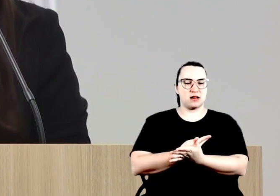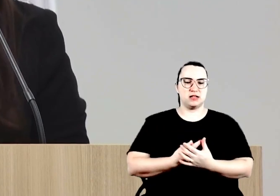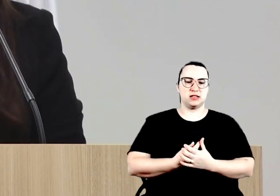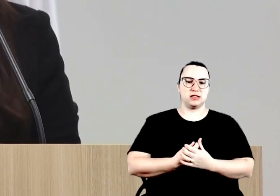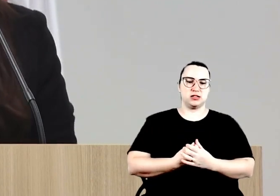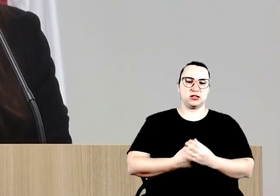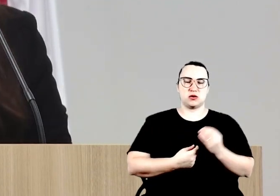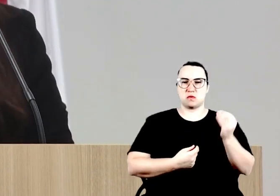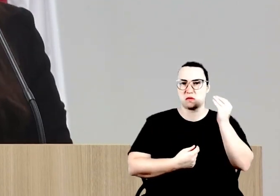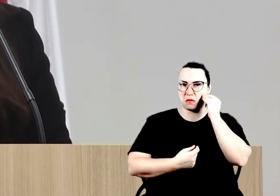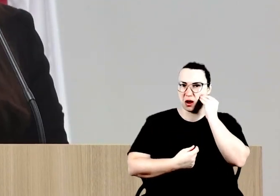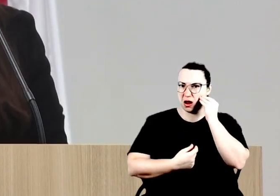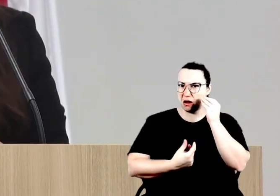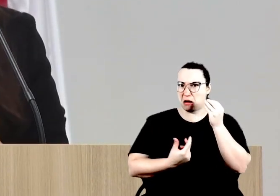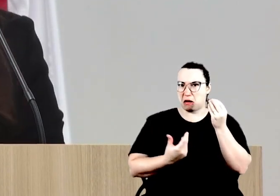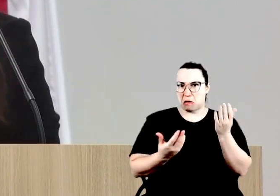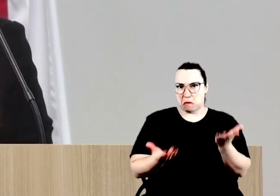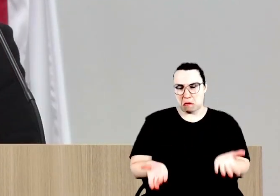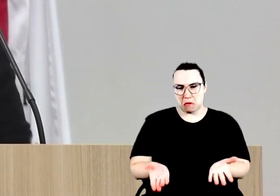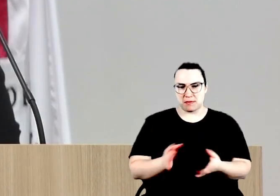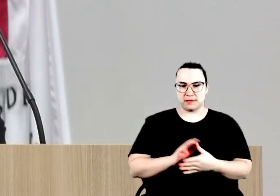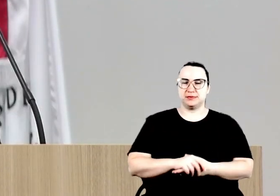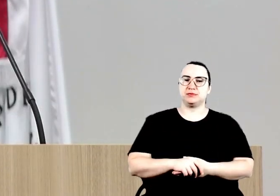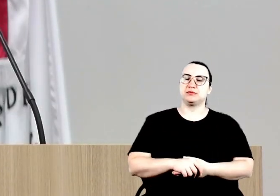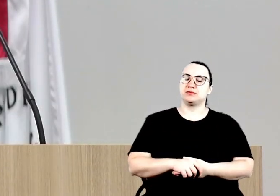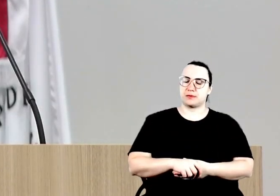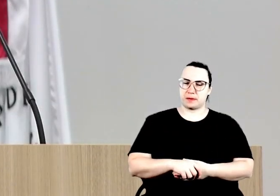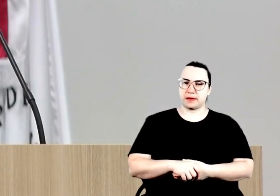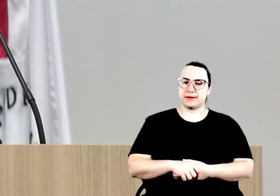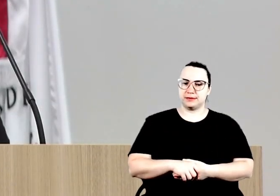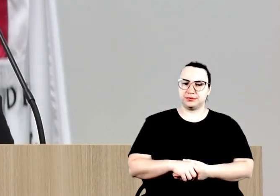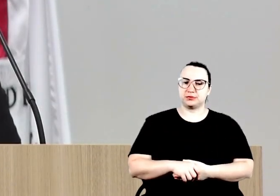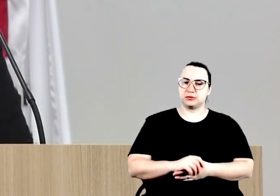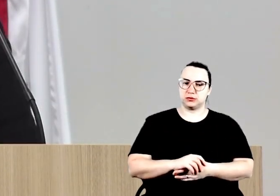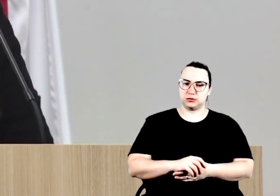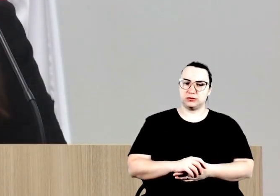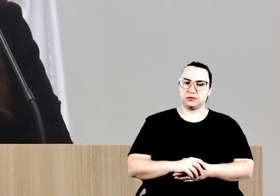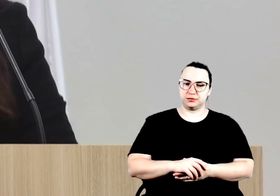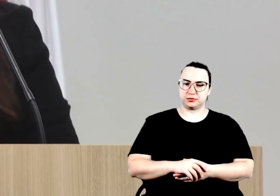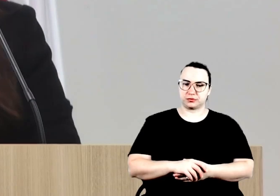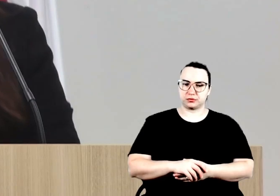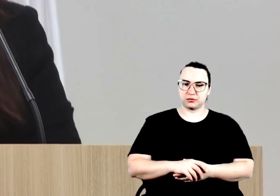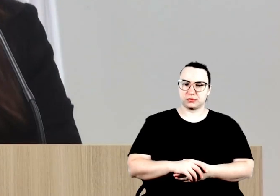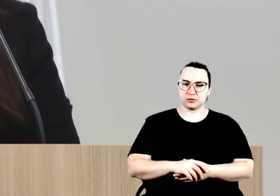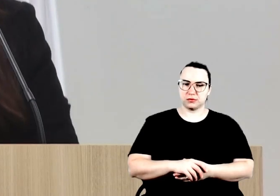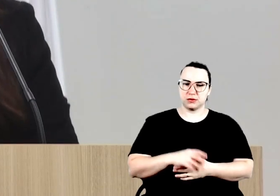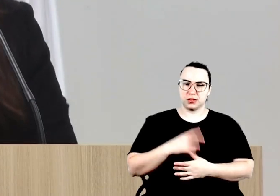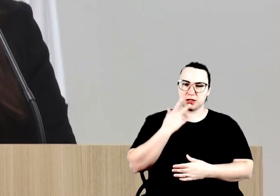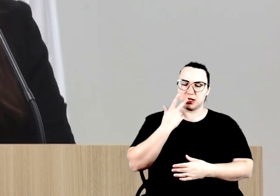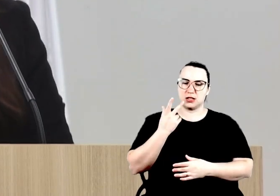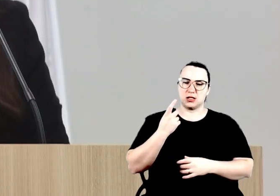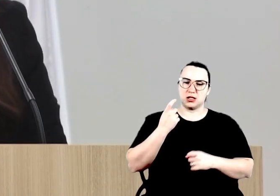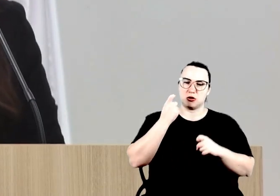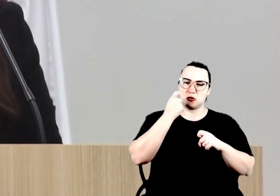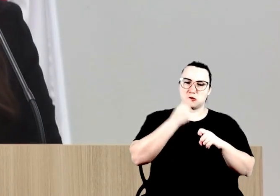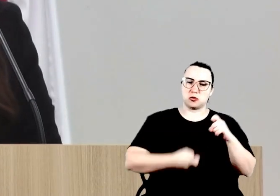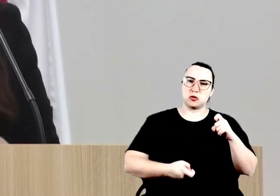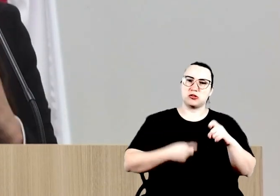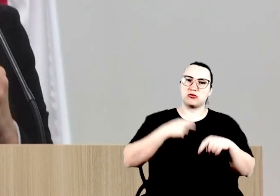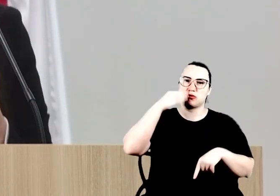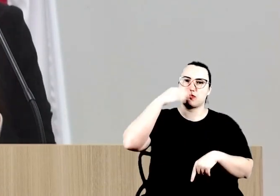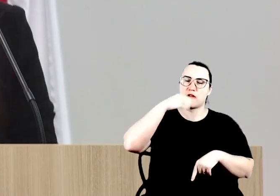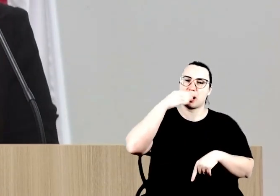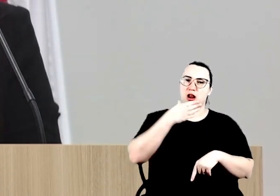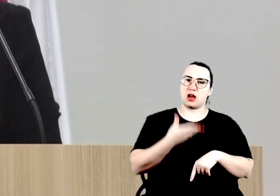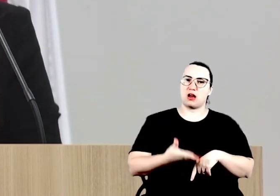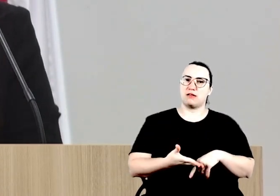beijo. E uma outra coisa que é importante falar também é sobre o estupro de vulnerável. Por